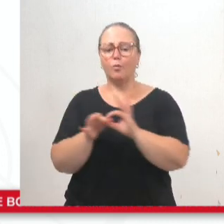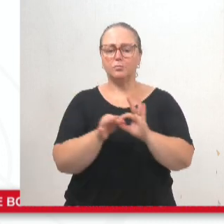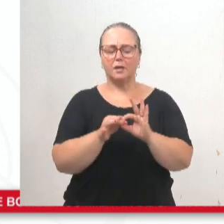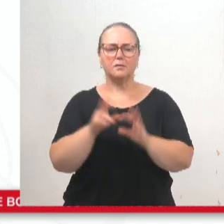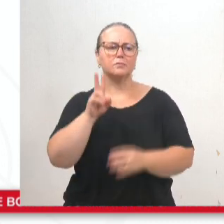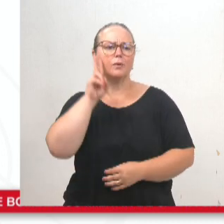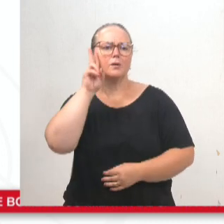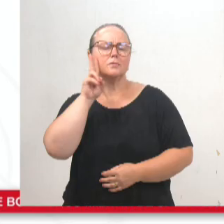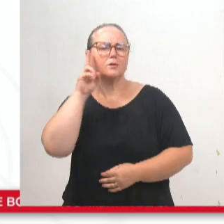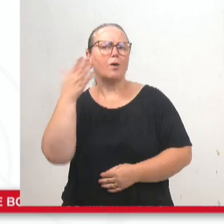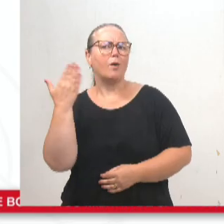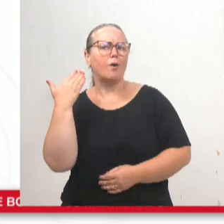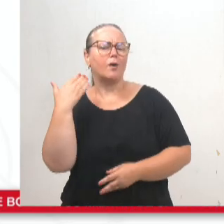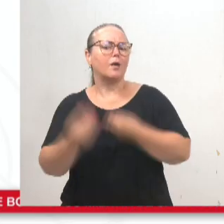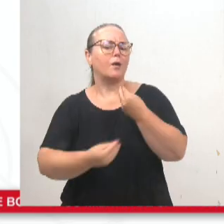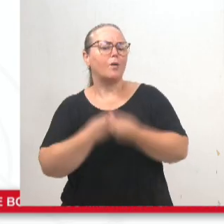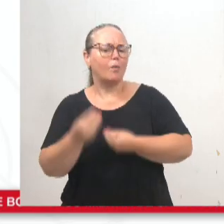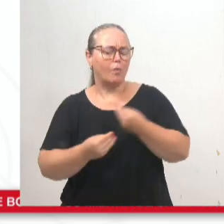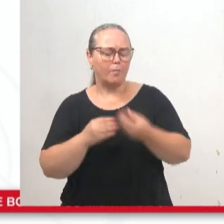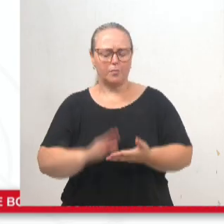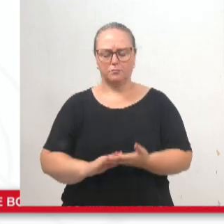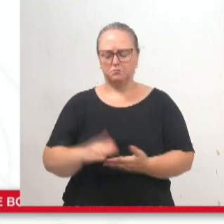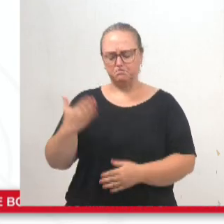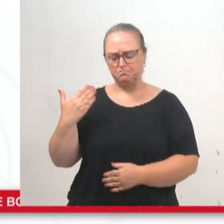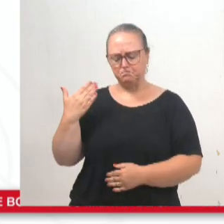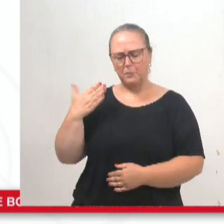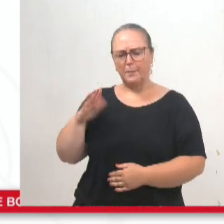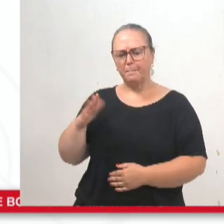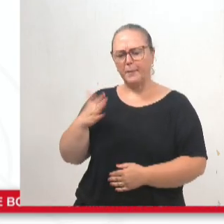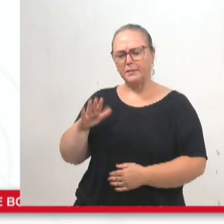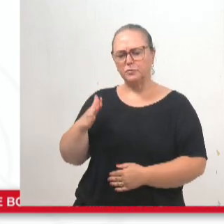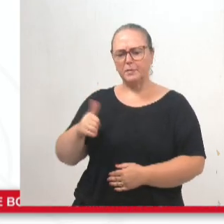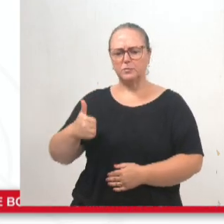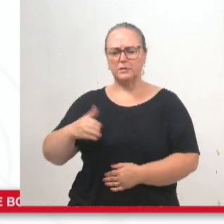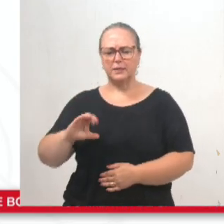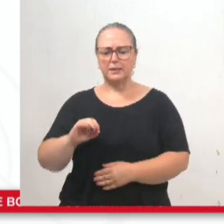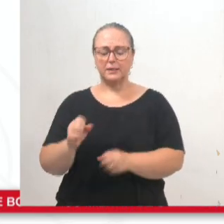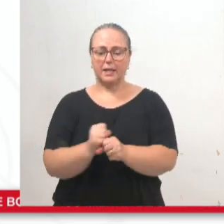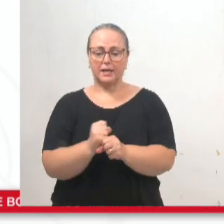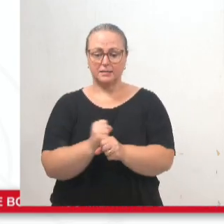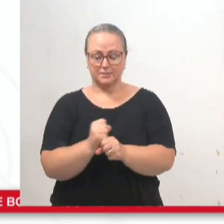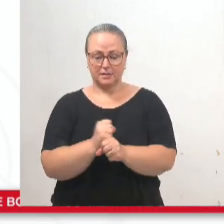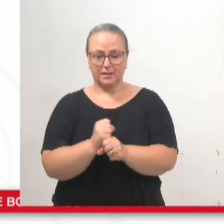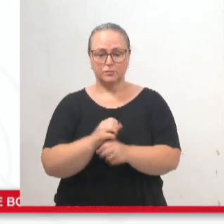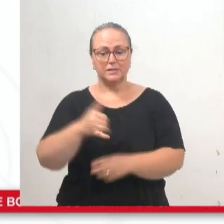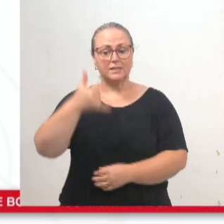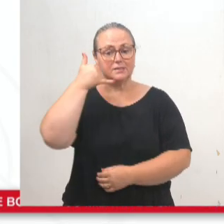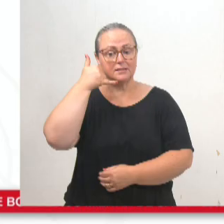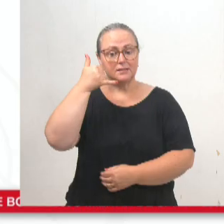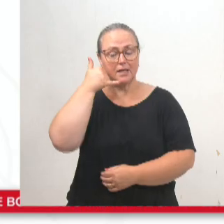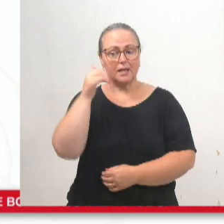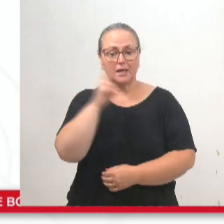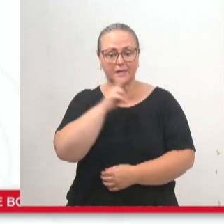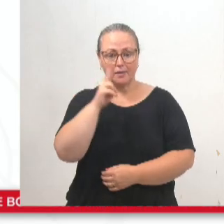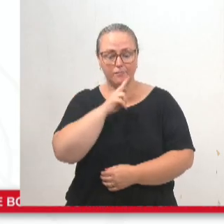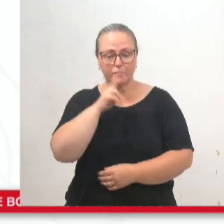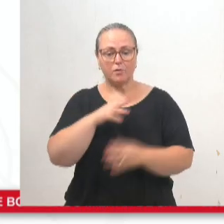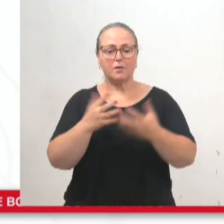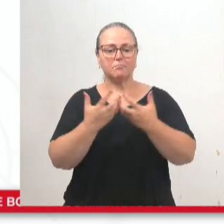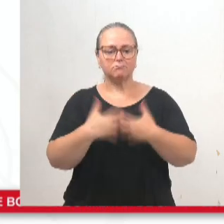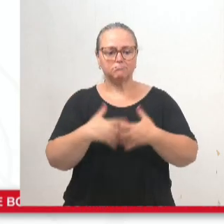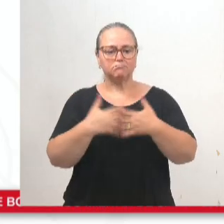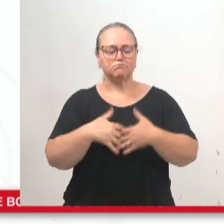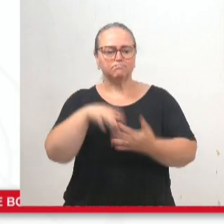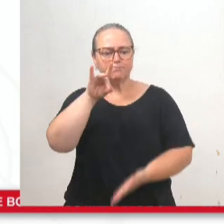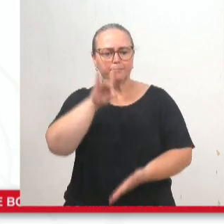histórico. Há poucos anos atrás, eu digo isso há cerca de 10 anos atrás, o nosso telefone de emergência muitas vezes funcionava diretamente em